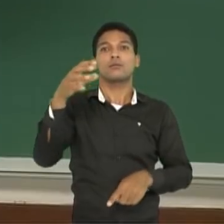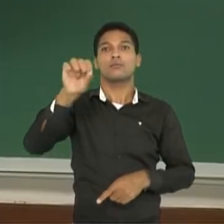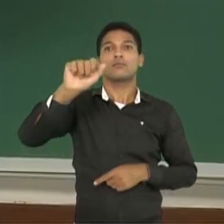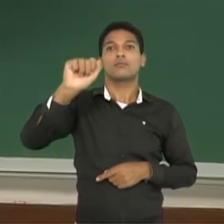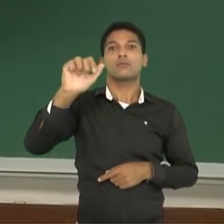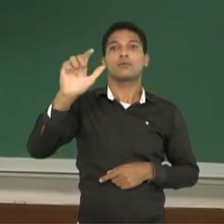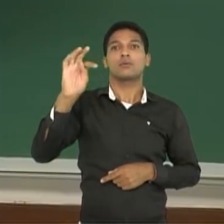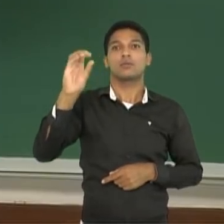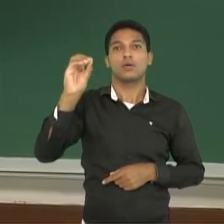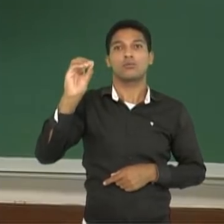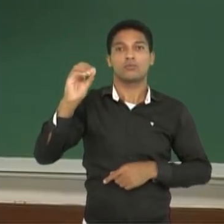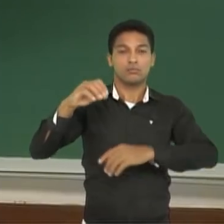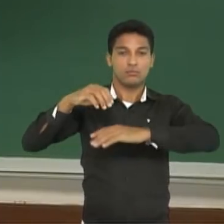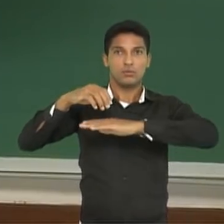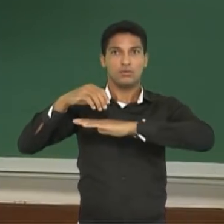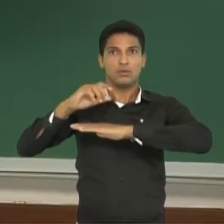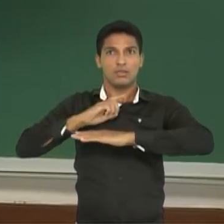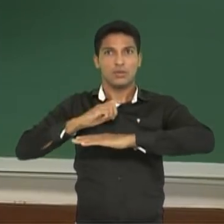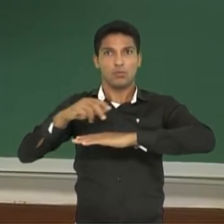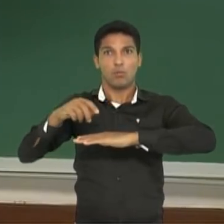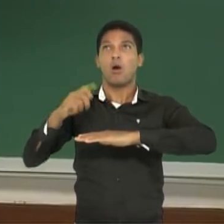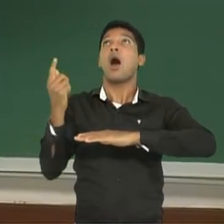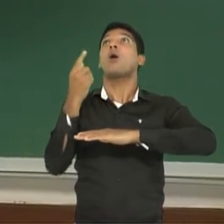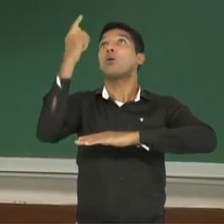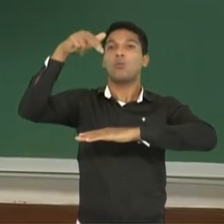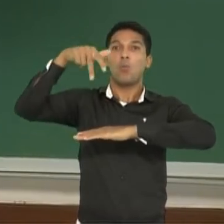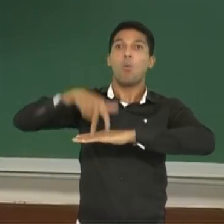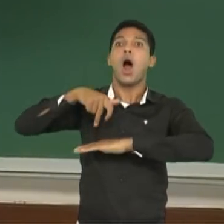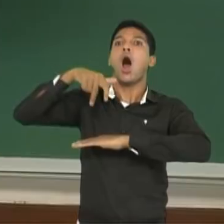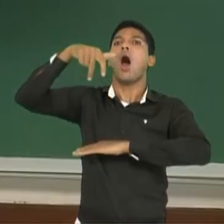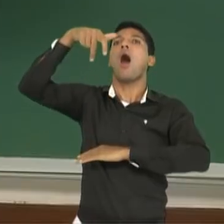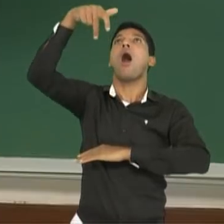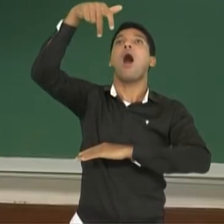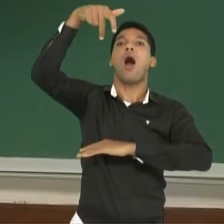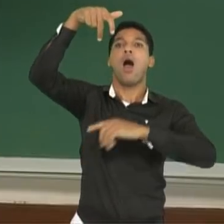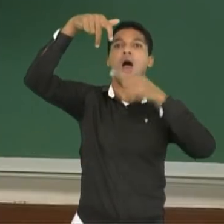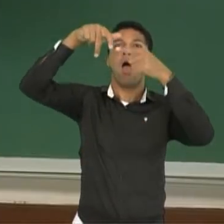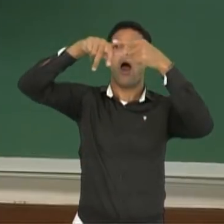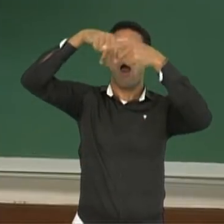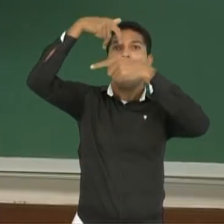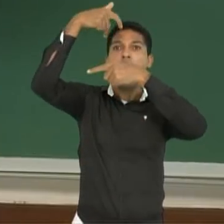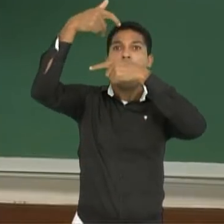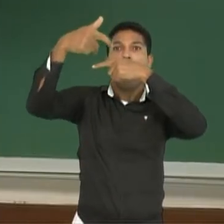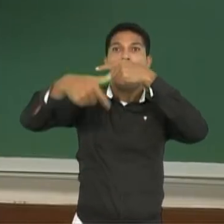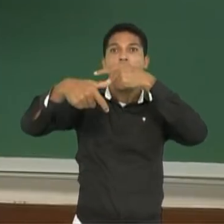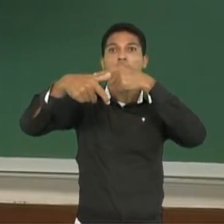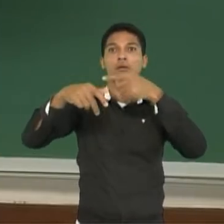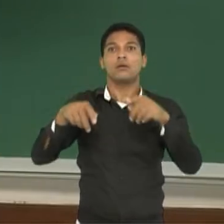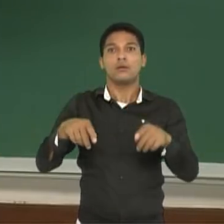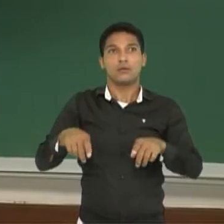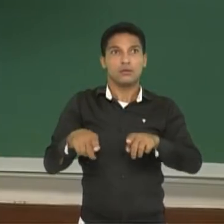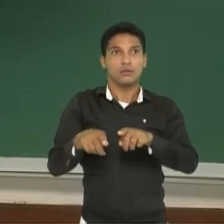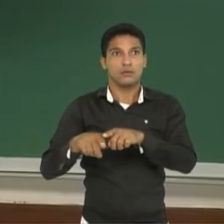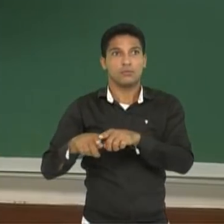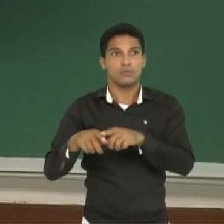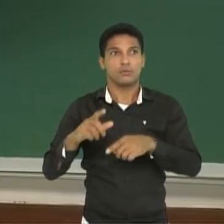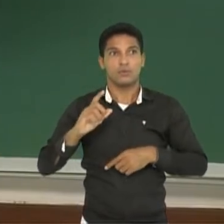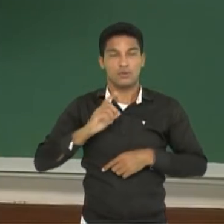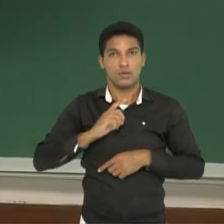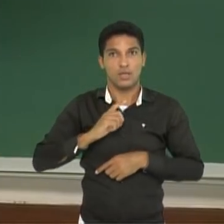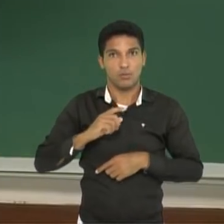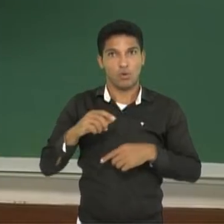né? Nós temos o salto em altura, daí nós temos o salto com vara, esses dois